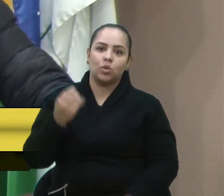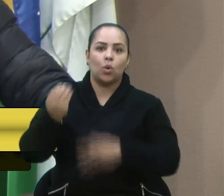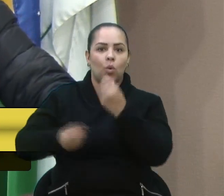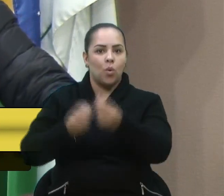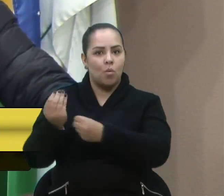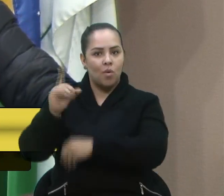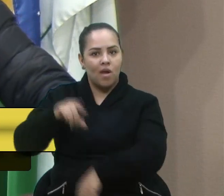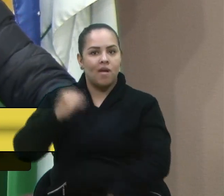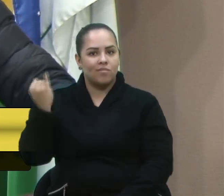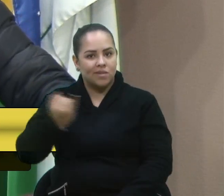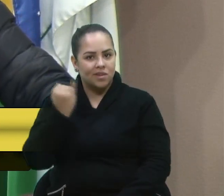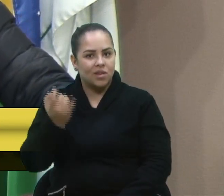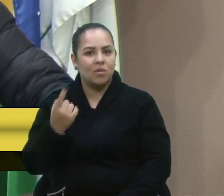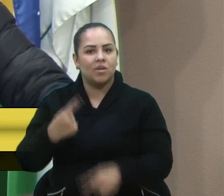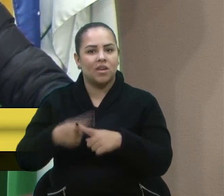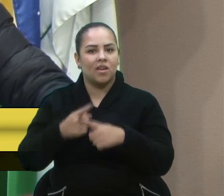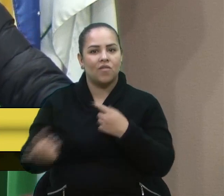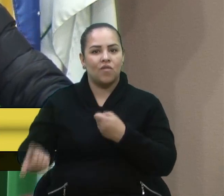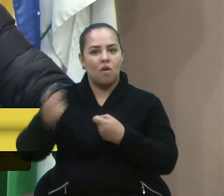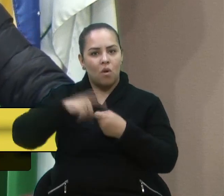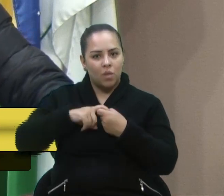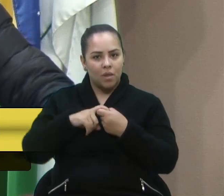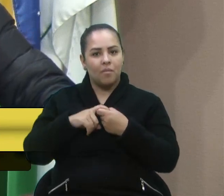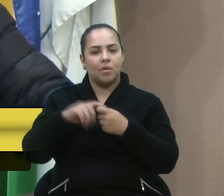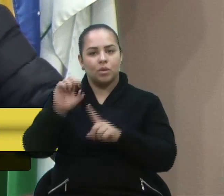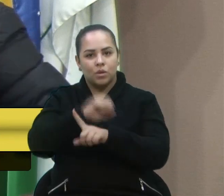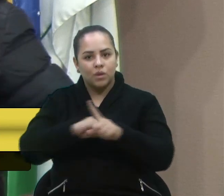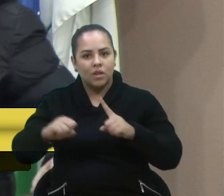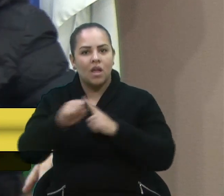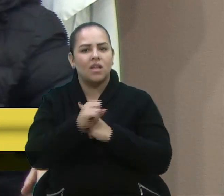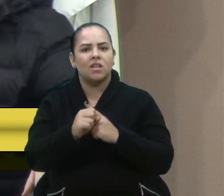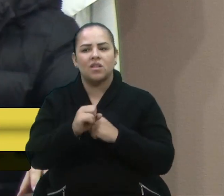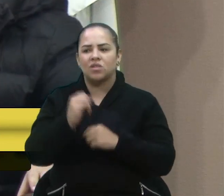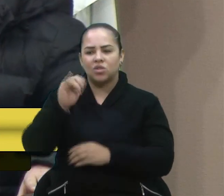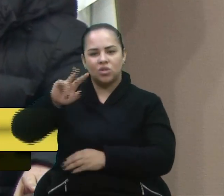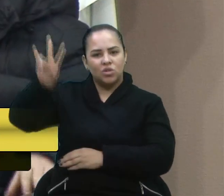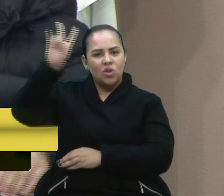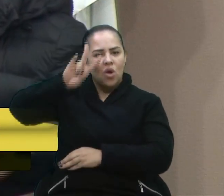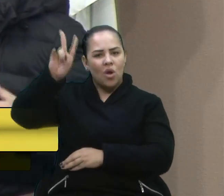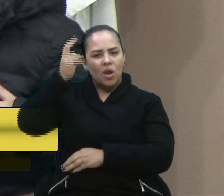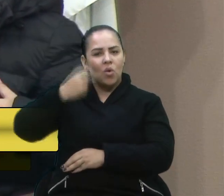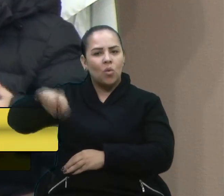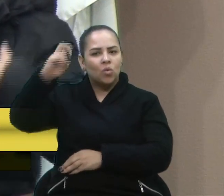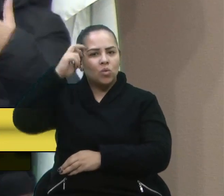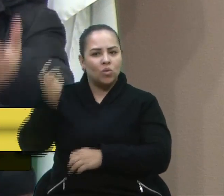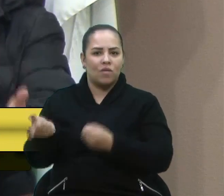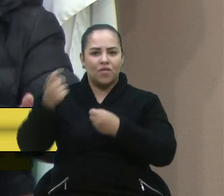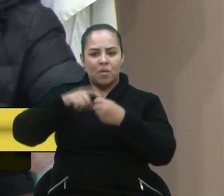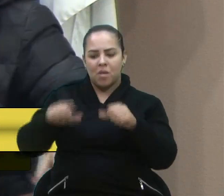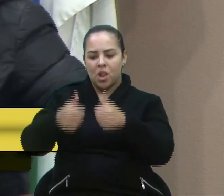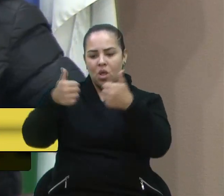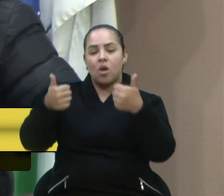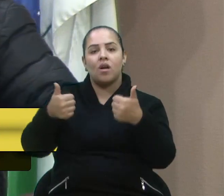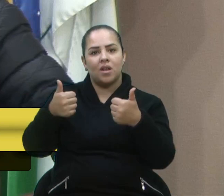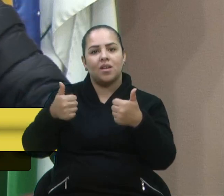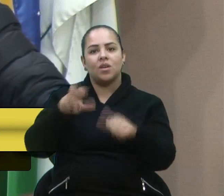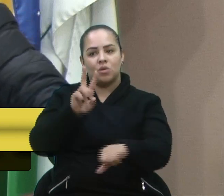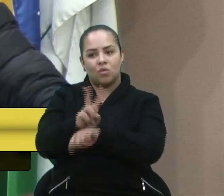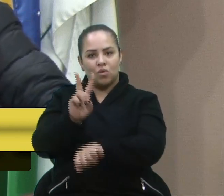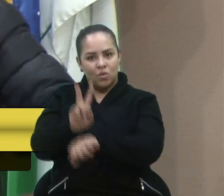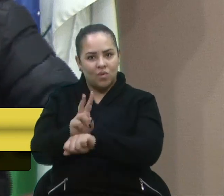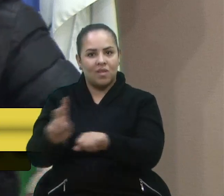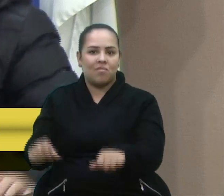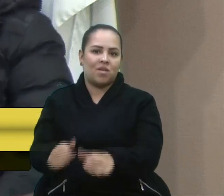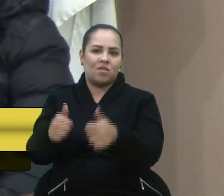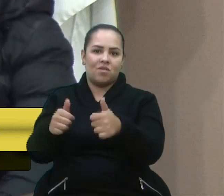para a sociedade a história, a cultura, a recuperação, e o quanto as pessoas acabam cuidando e preservando ainda mais a